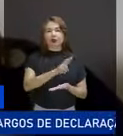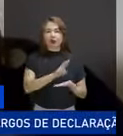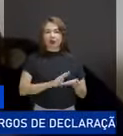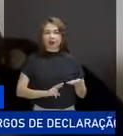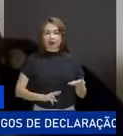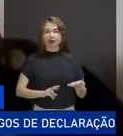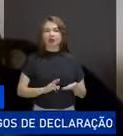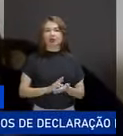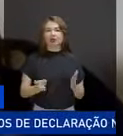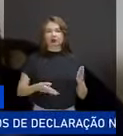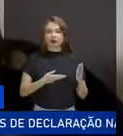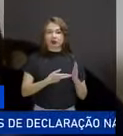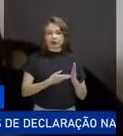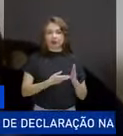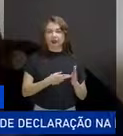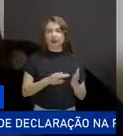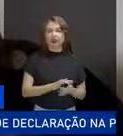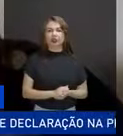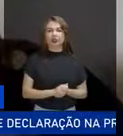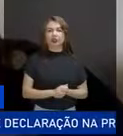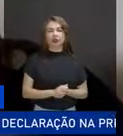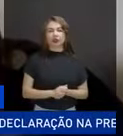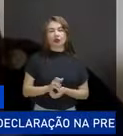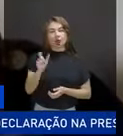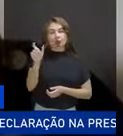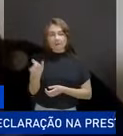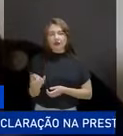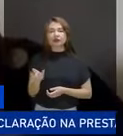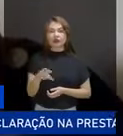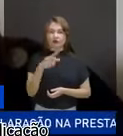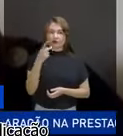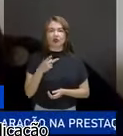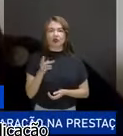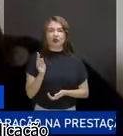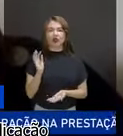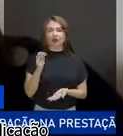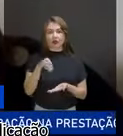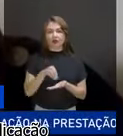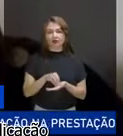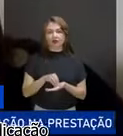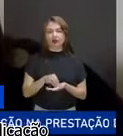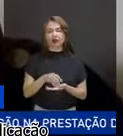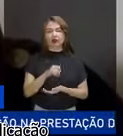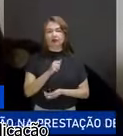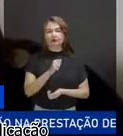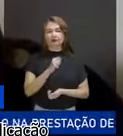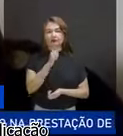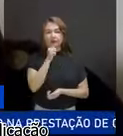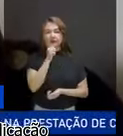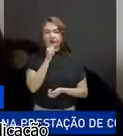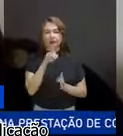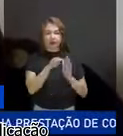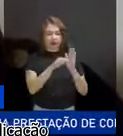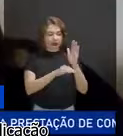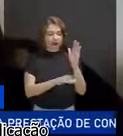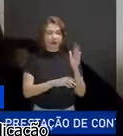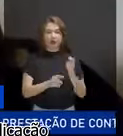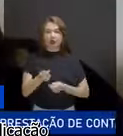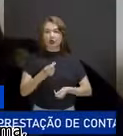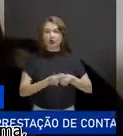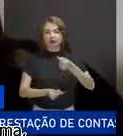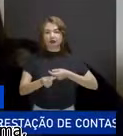relatado aqui, excelências, o embargante ele sustentou a omissão da decisão do que atinge a aplicação do princípio da